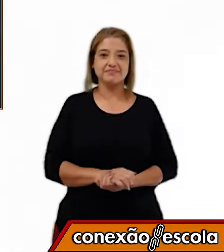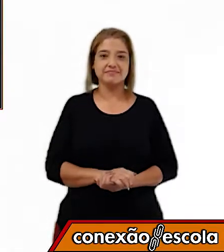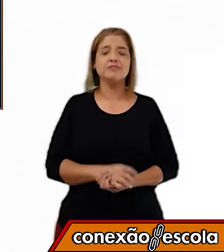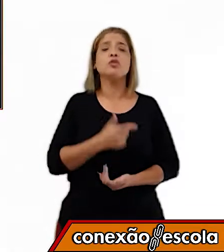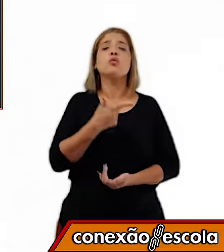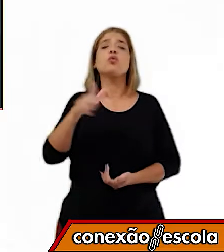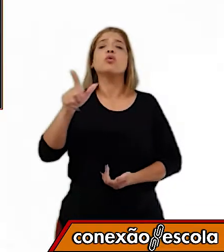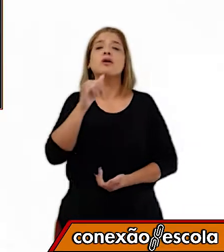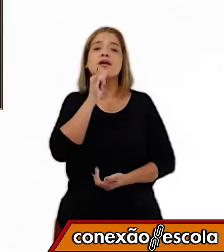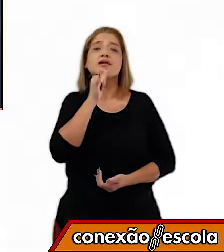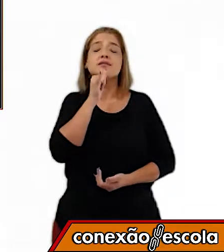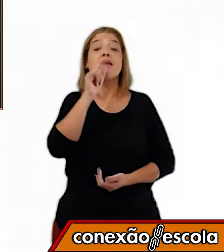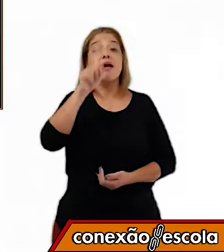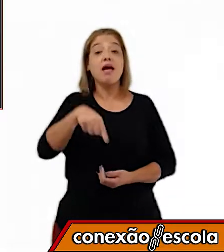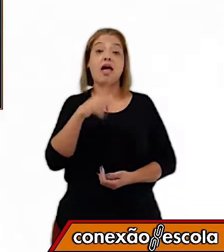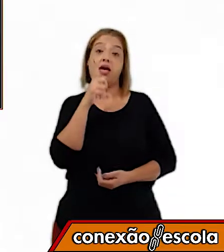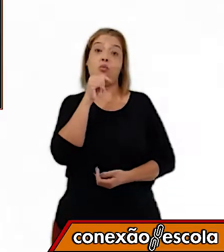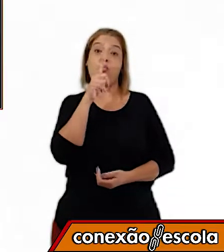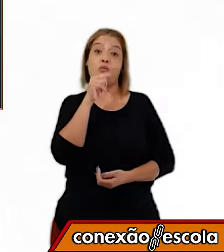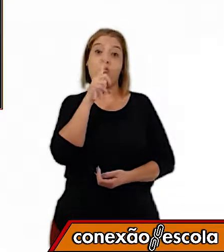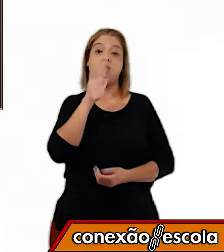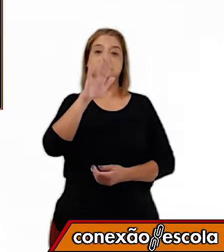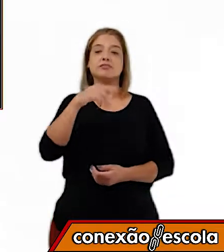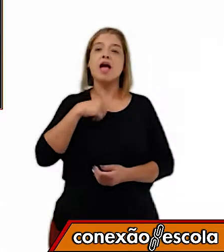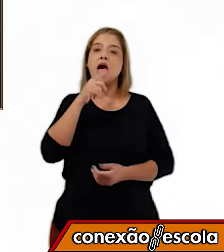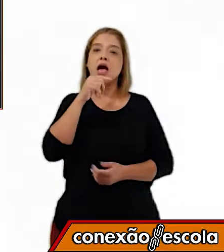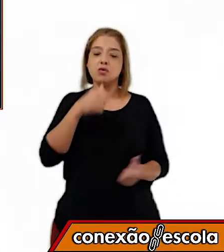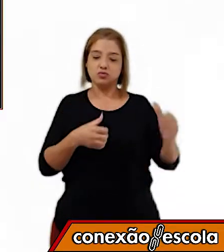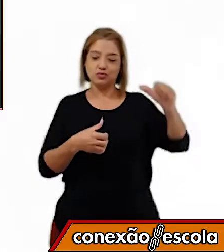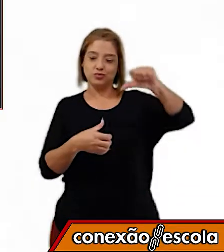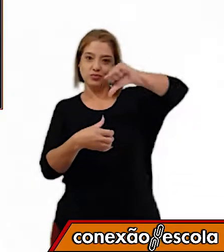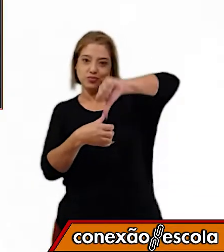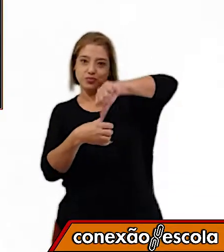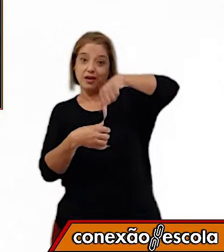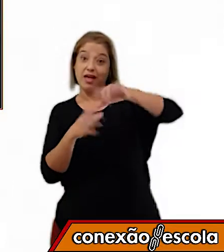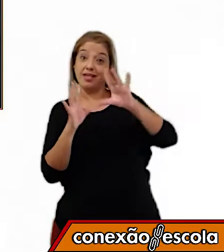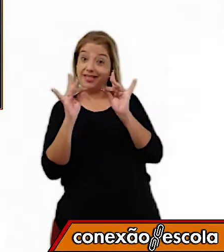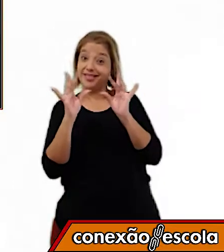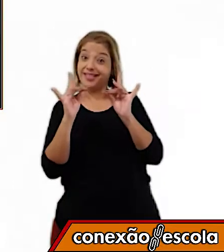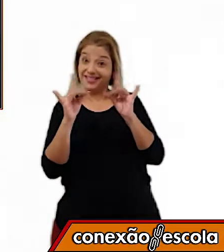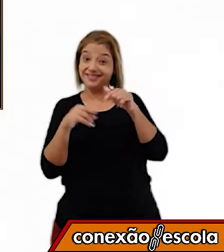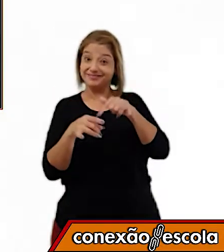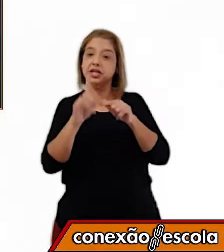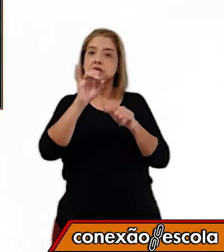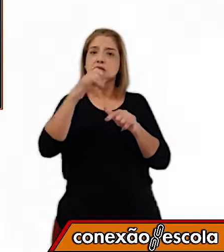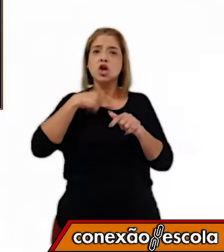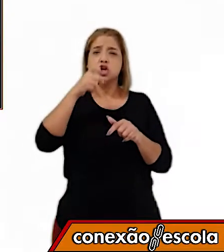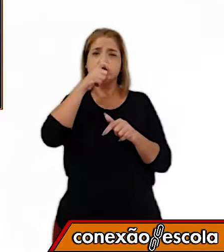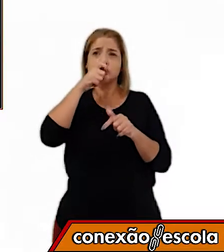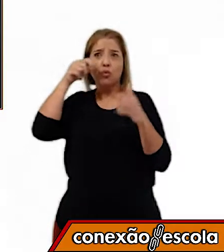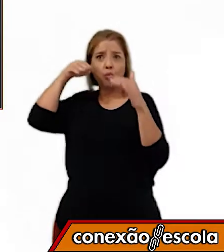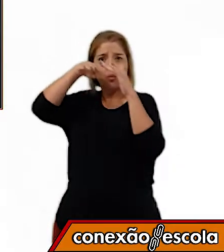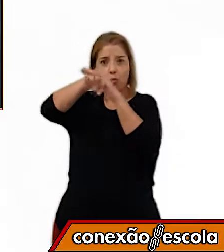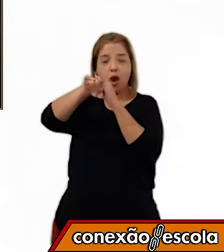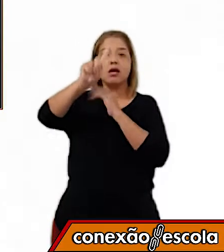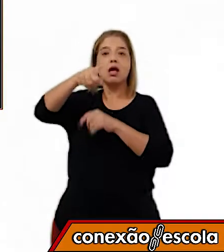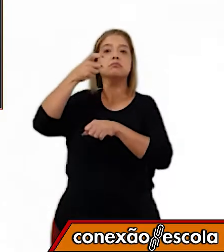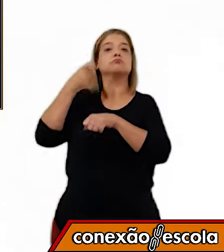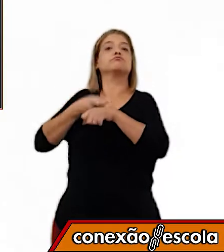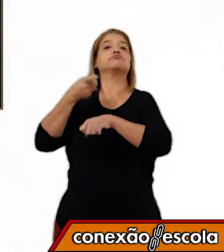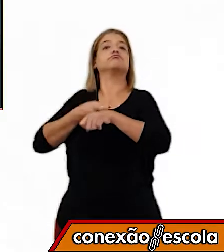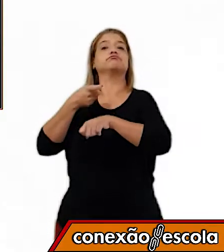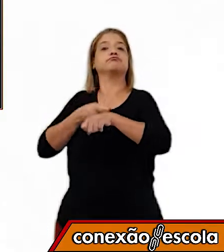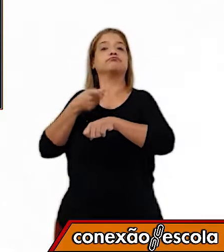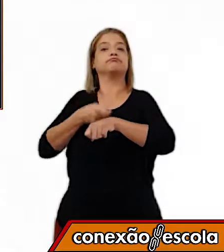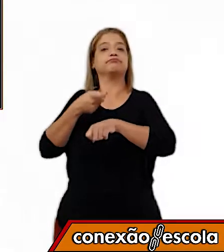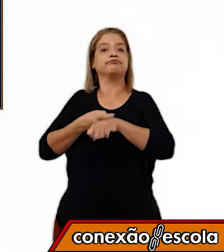Outro exemplo é o da água, que está em estado líquido, mas quando a congelamos, ela ficará no estado sólido,